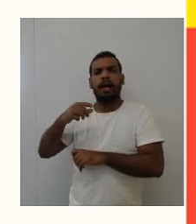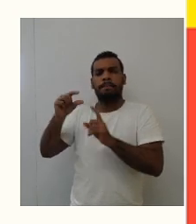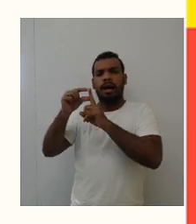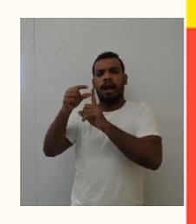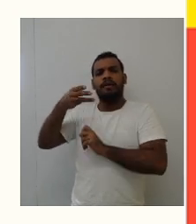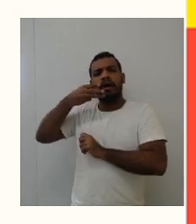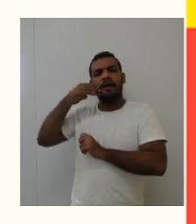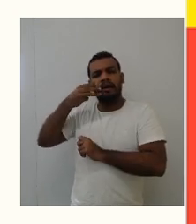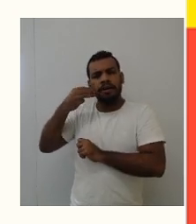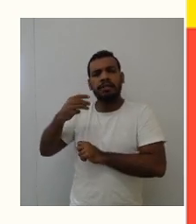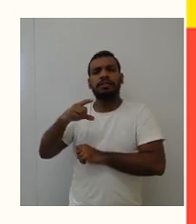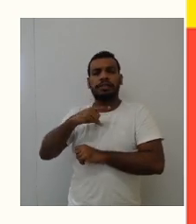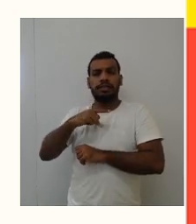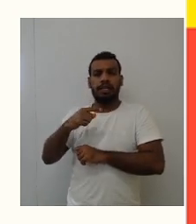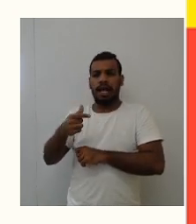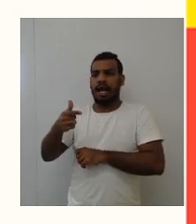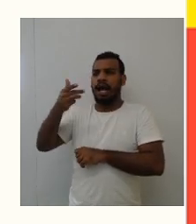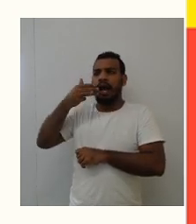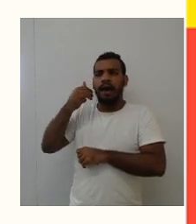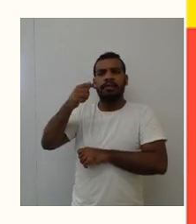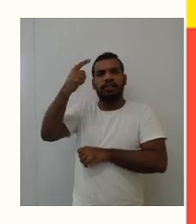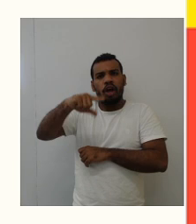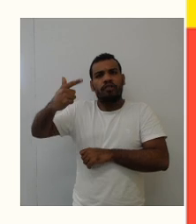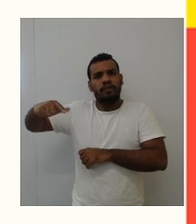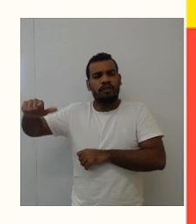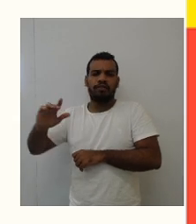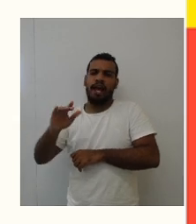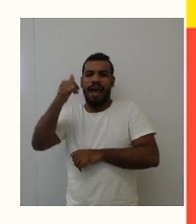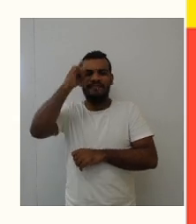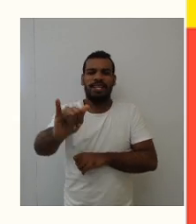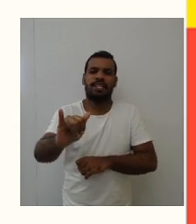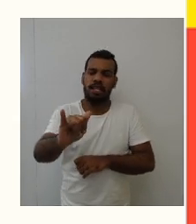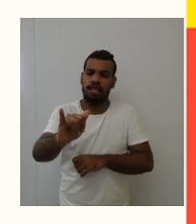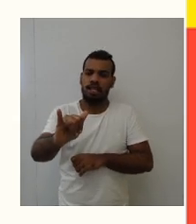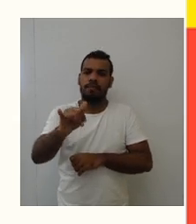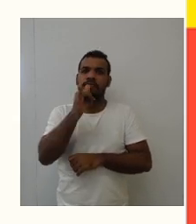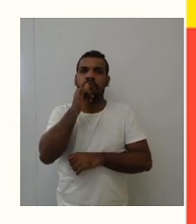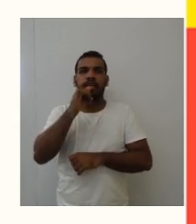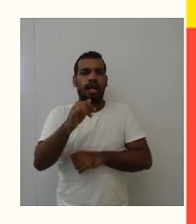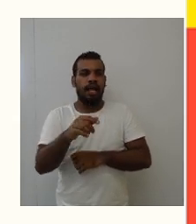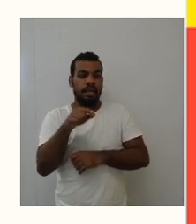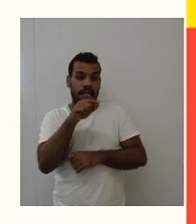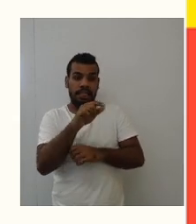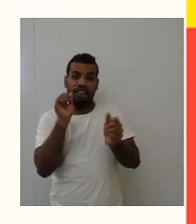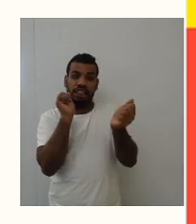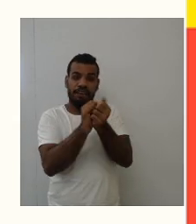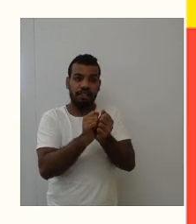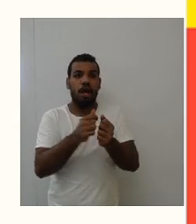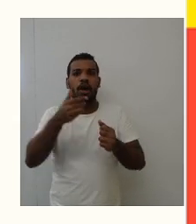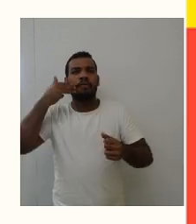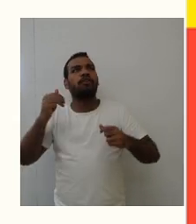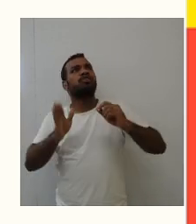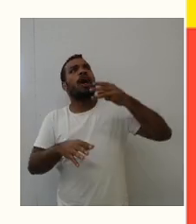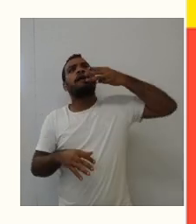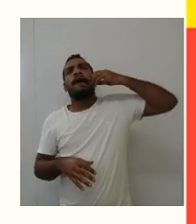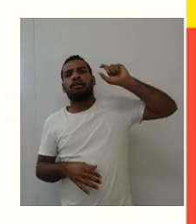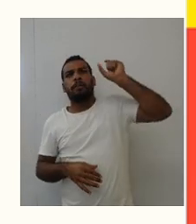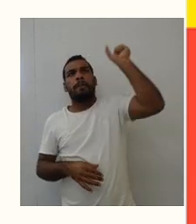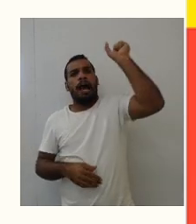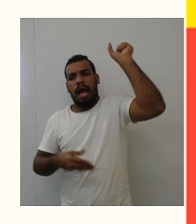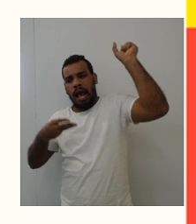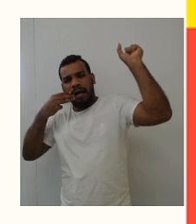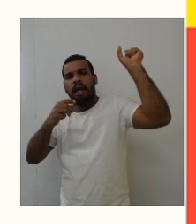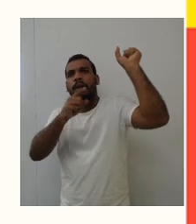para não repetir a palavra gato de novo, né? Então, não deixa ninguém escravizar o gato, fica